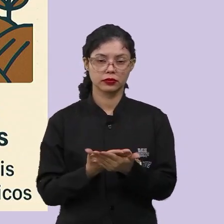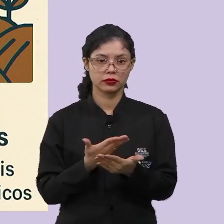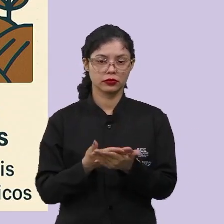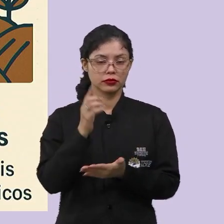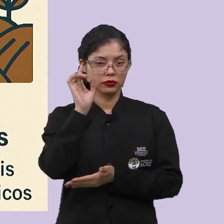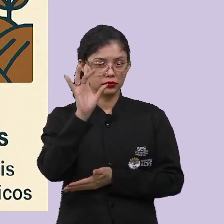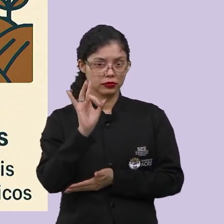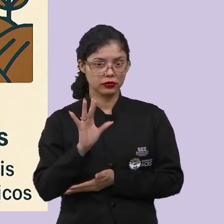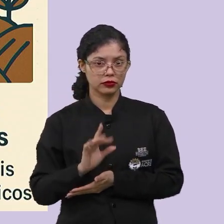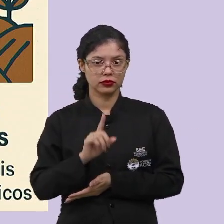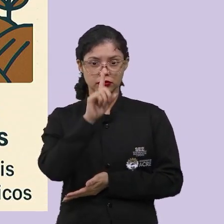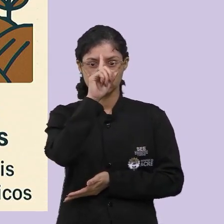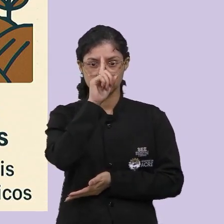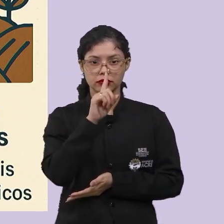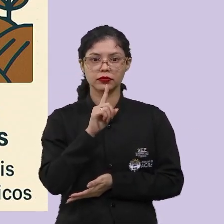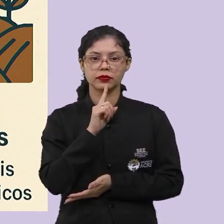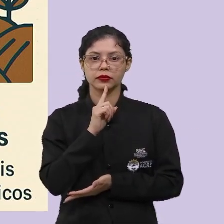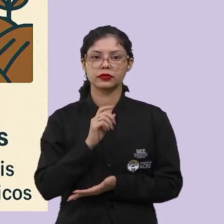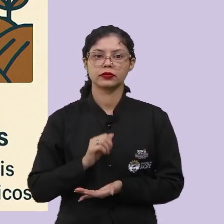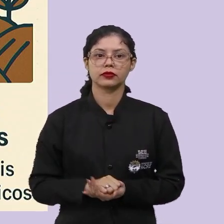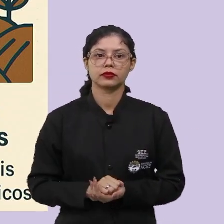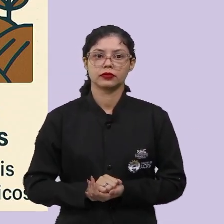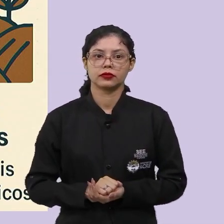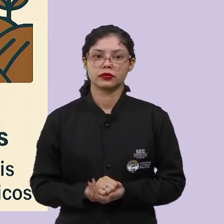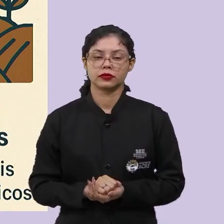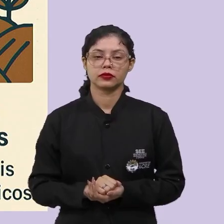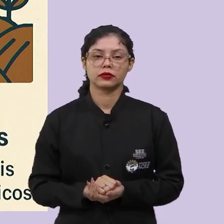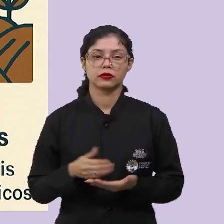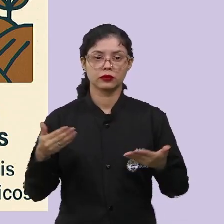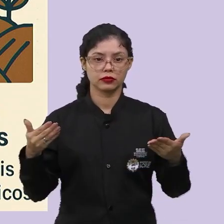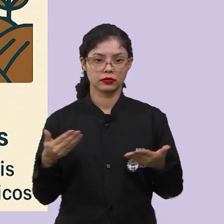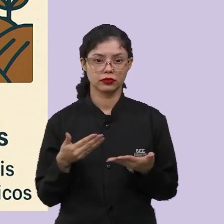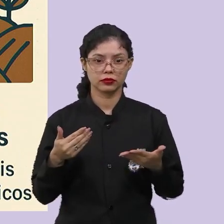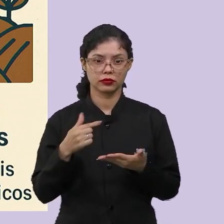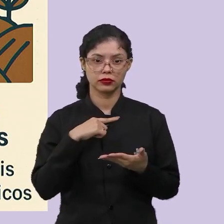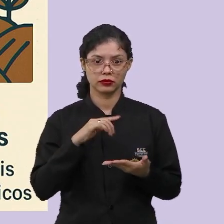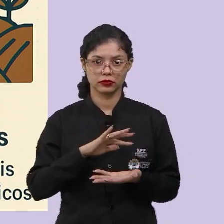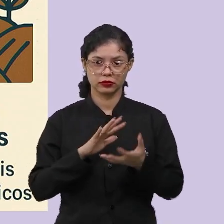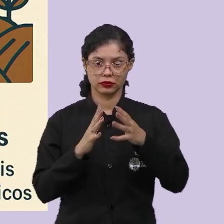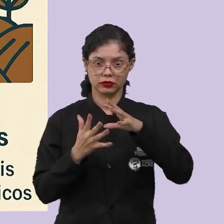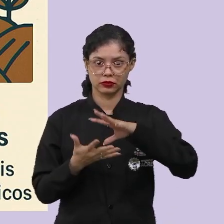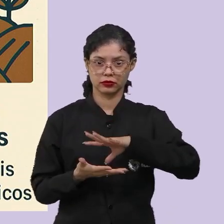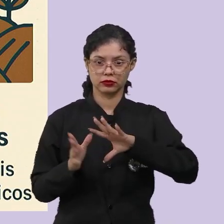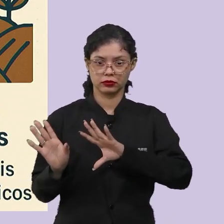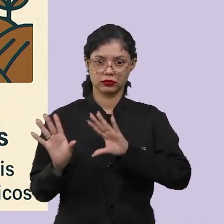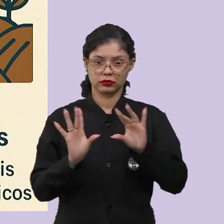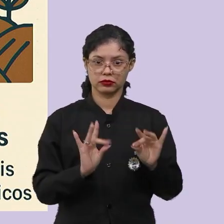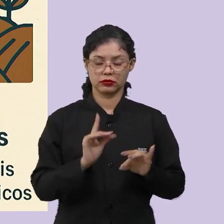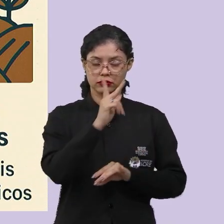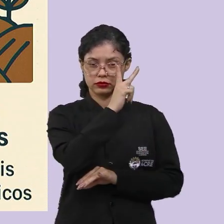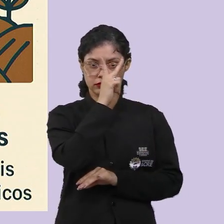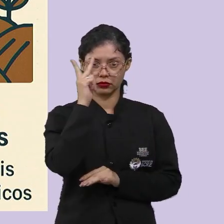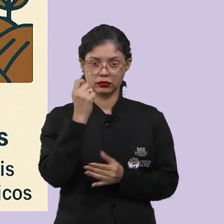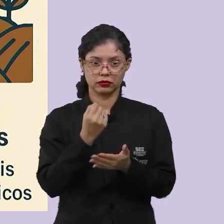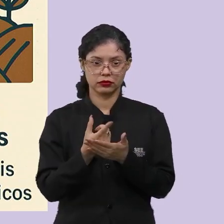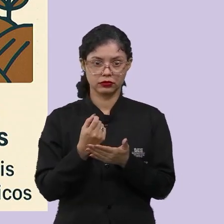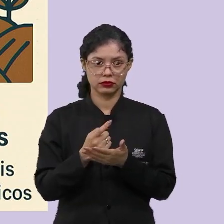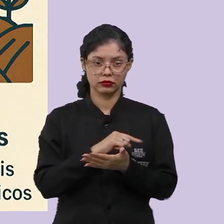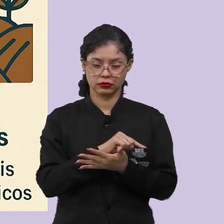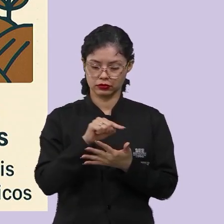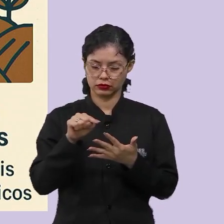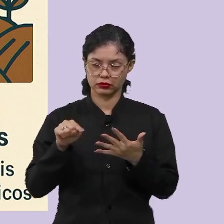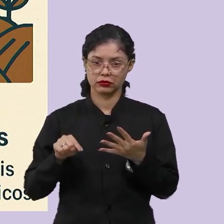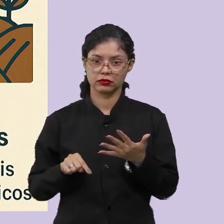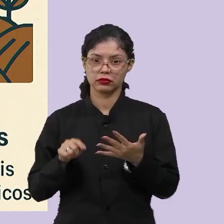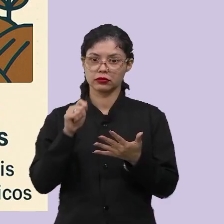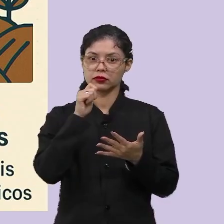um segue com uma imagem, ó. Hoje, o consumo mundial, ele leva as pessoas aí a comprarem diversos produtos,